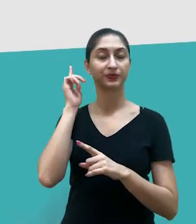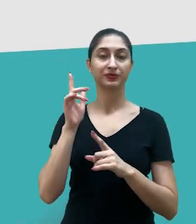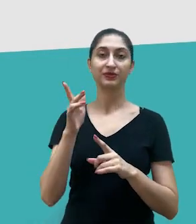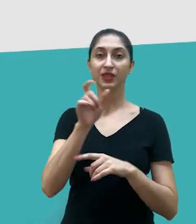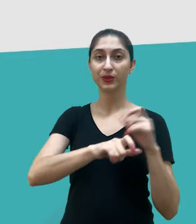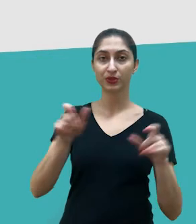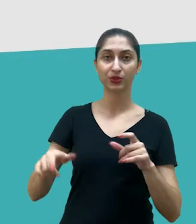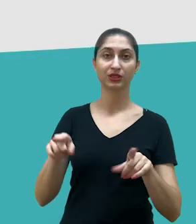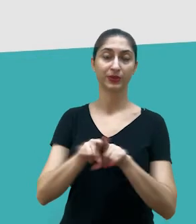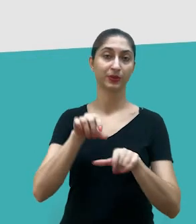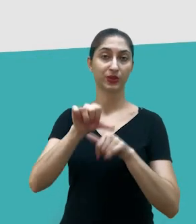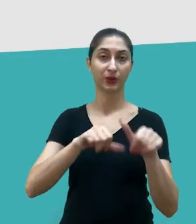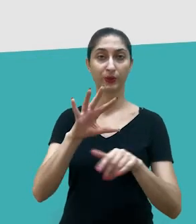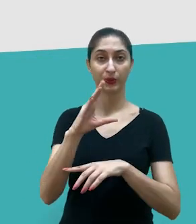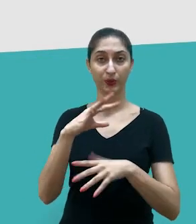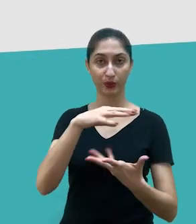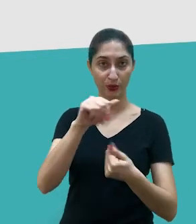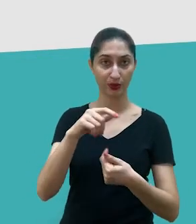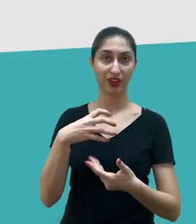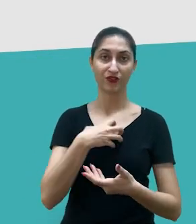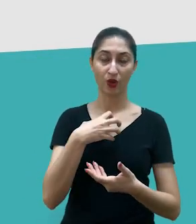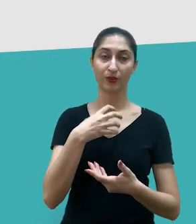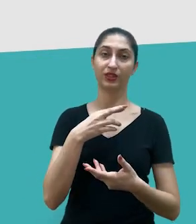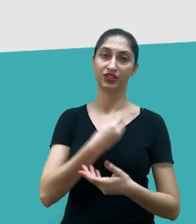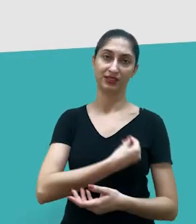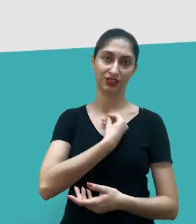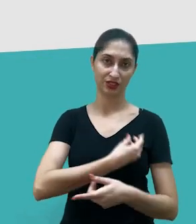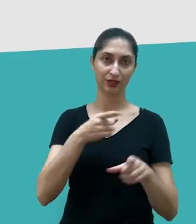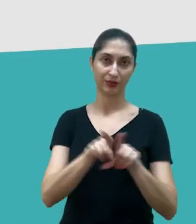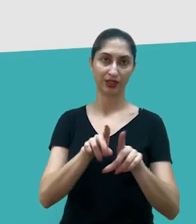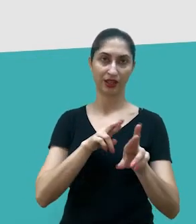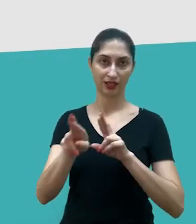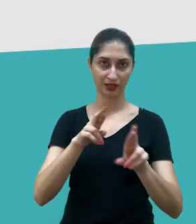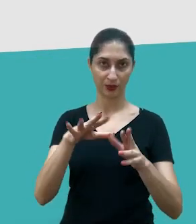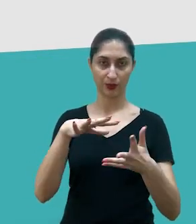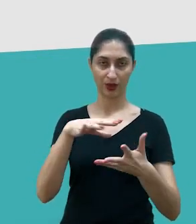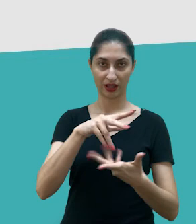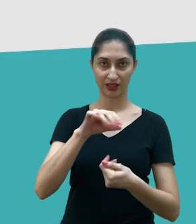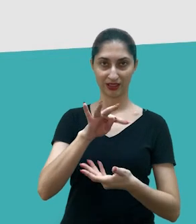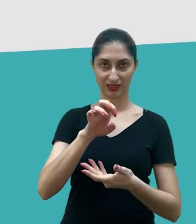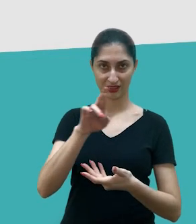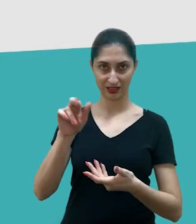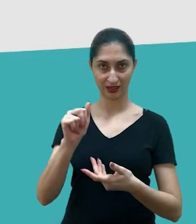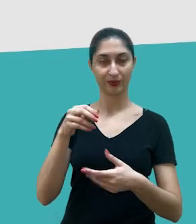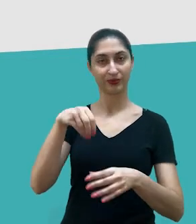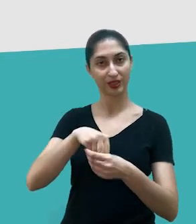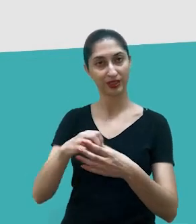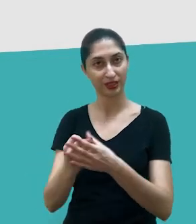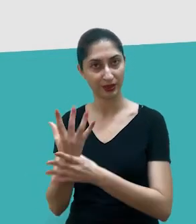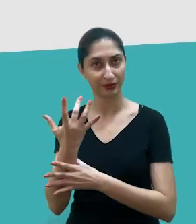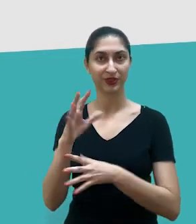nós mesmos e o mundo, o modo de existir e de conviver com a terra. Então, plantar, cultivar e